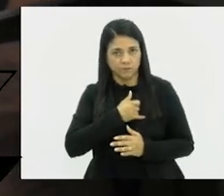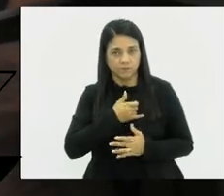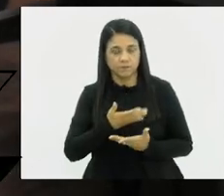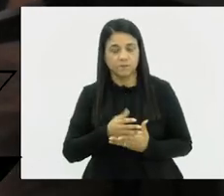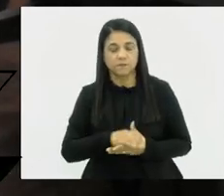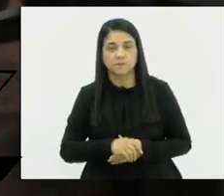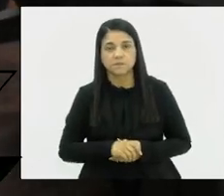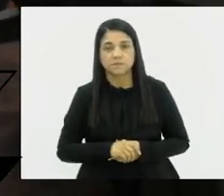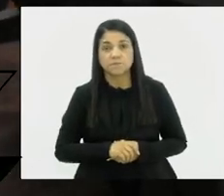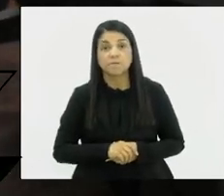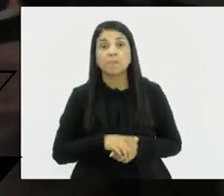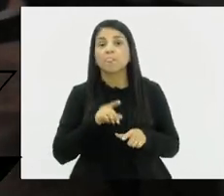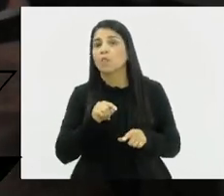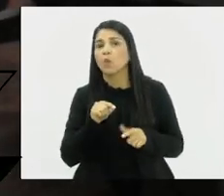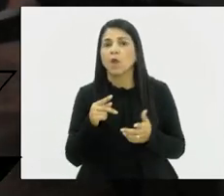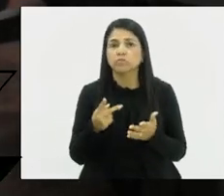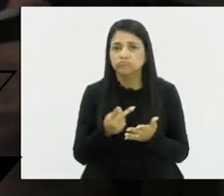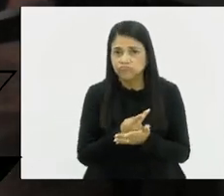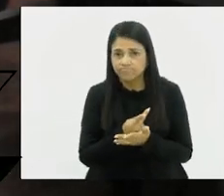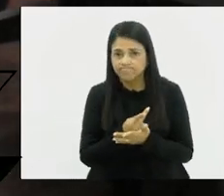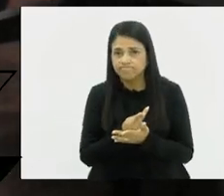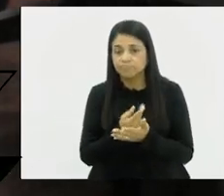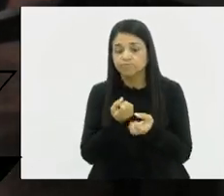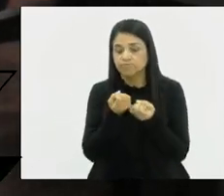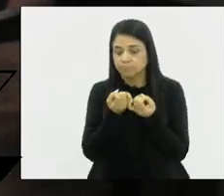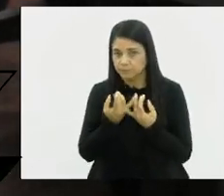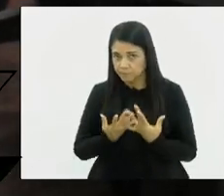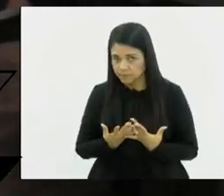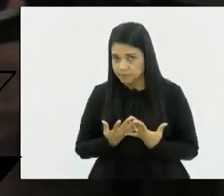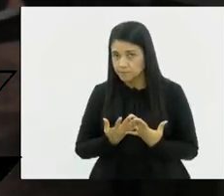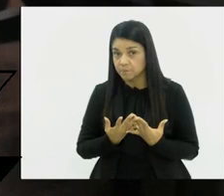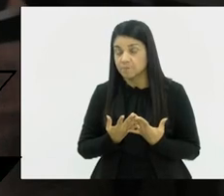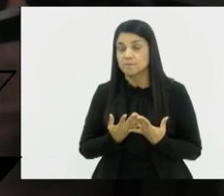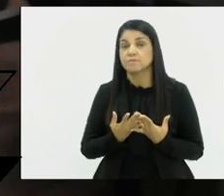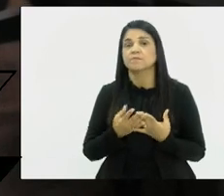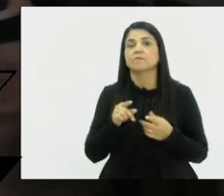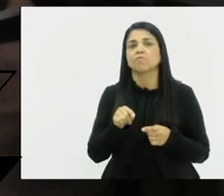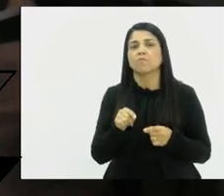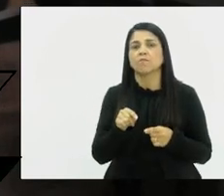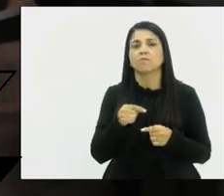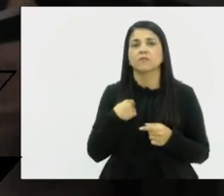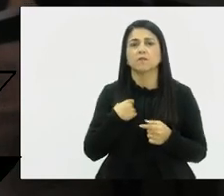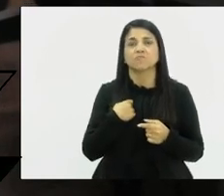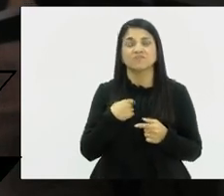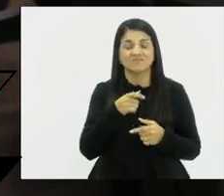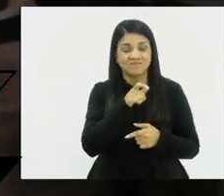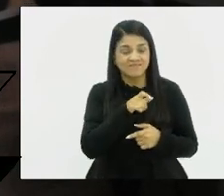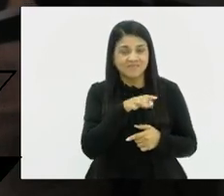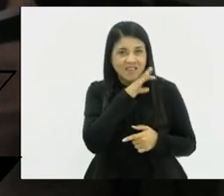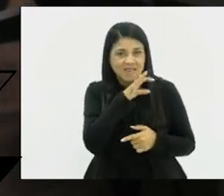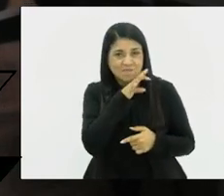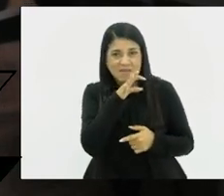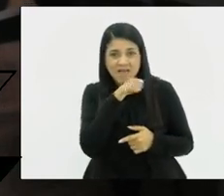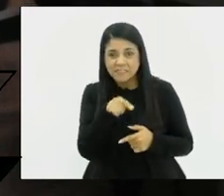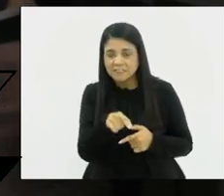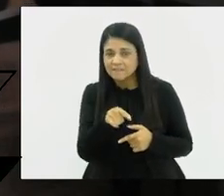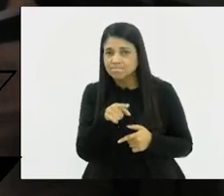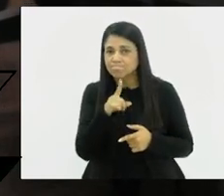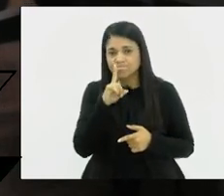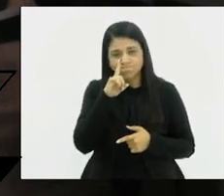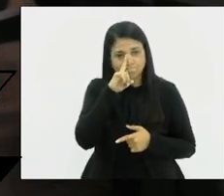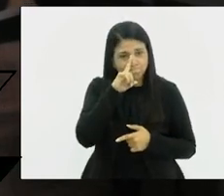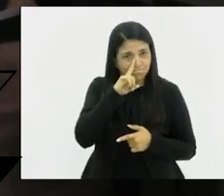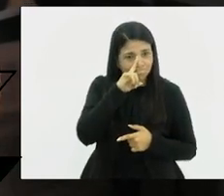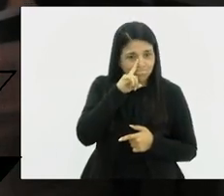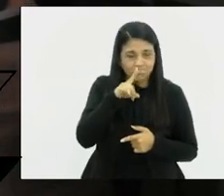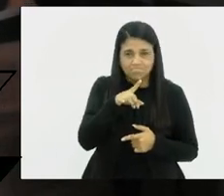E o que acontece? O ponto que eu quero chegar aqui. Os animais estavam extremamente bravos, muito